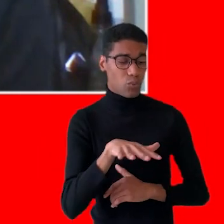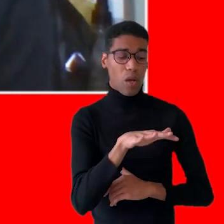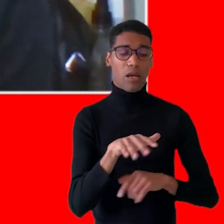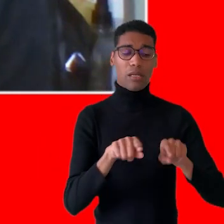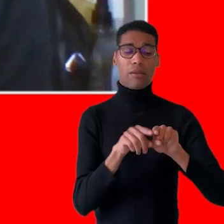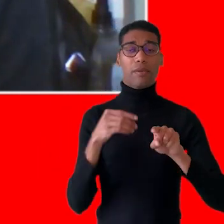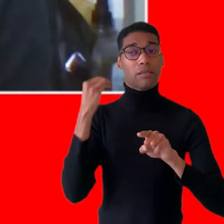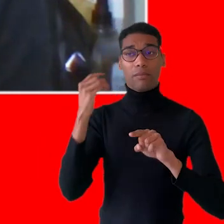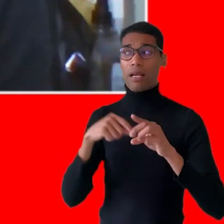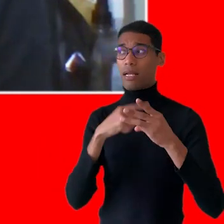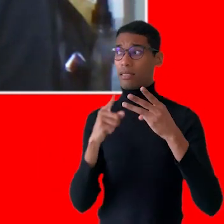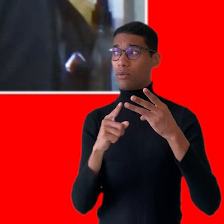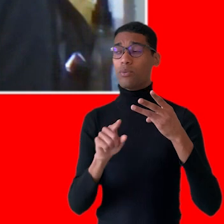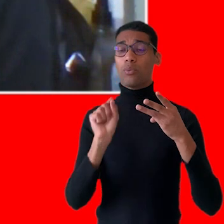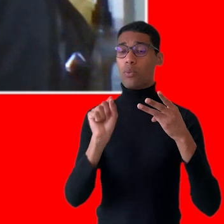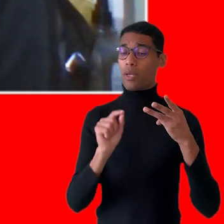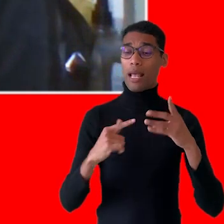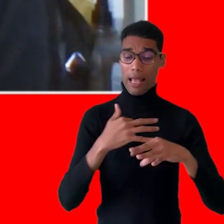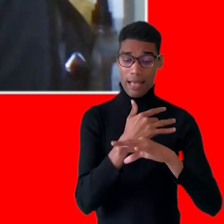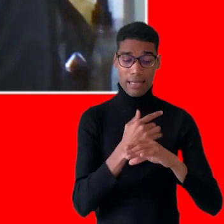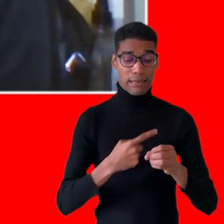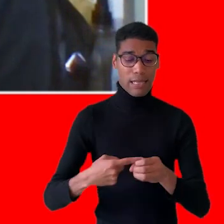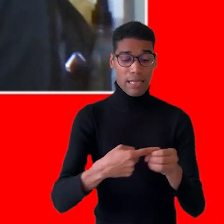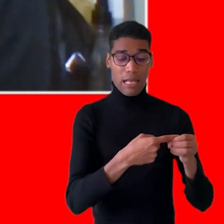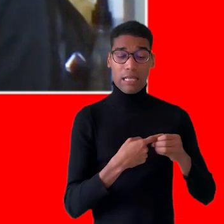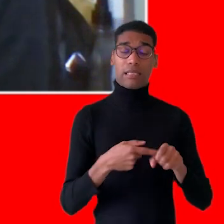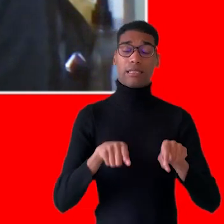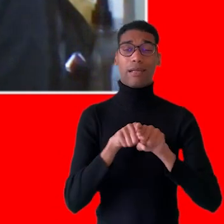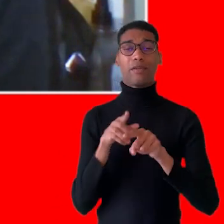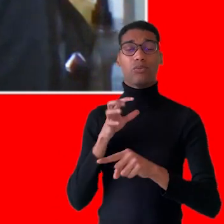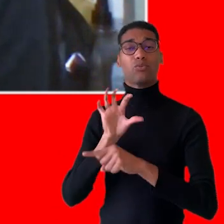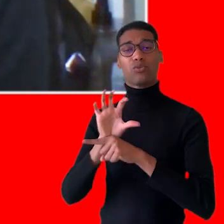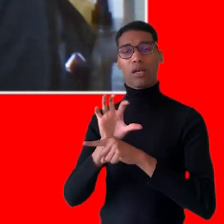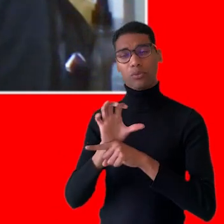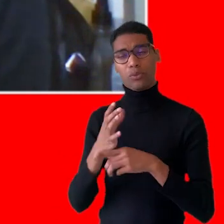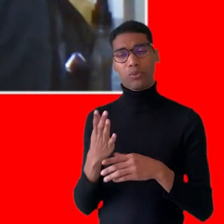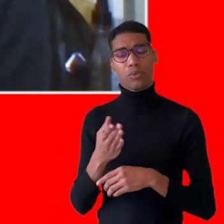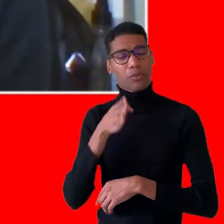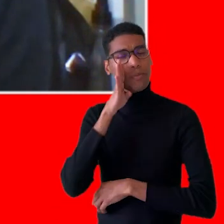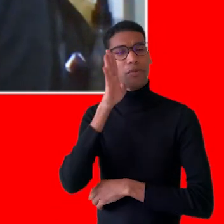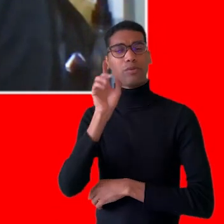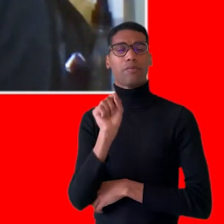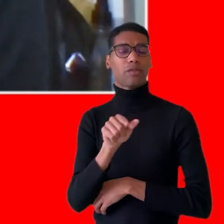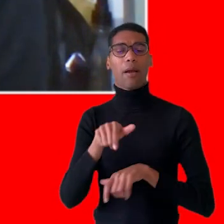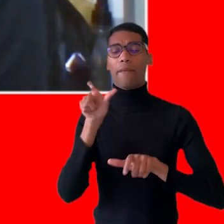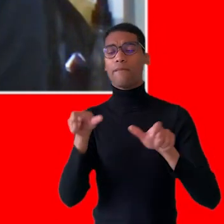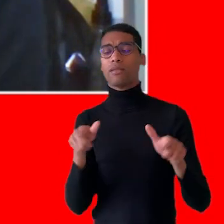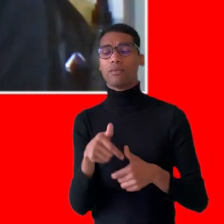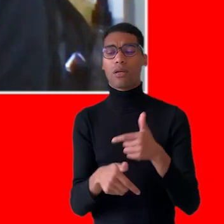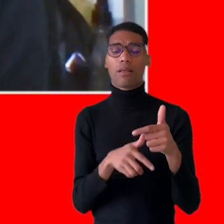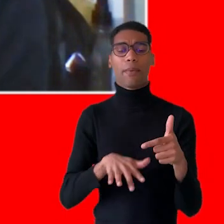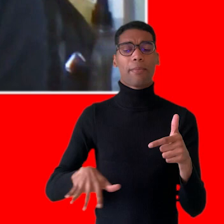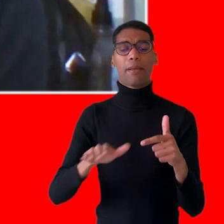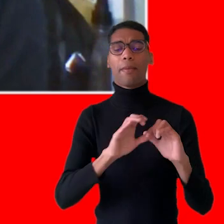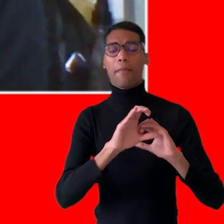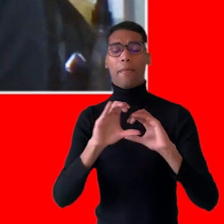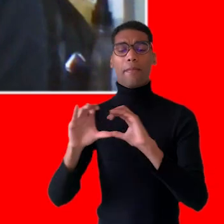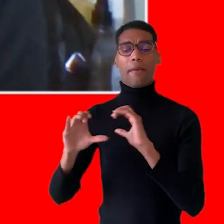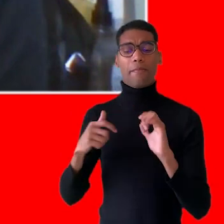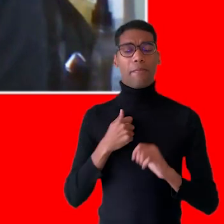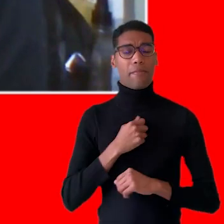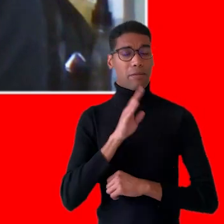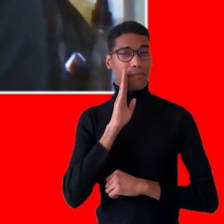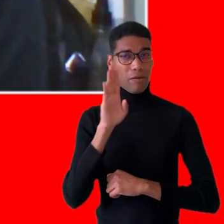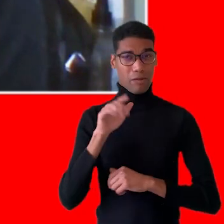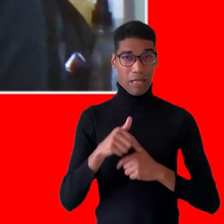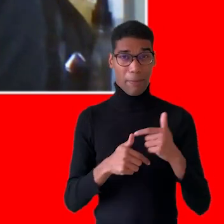da nossa experiência, da nossa cidade, do nosso estado. Sobretudo, quem trabalha com comunicação,